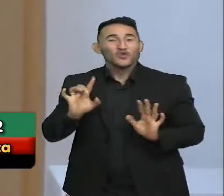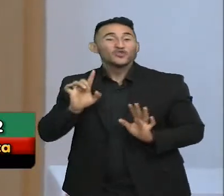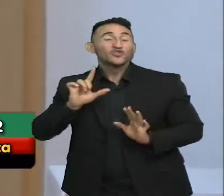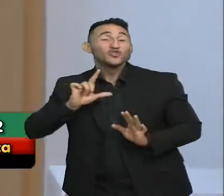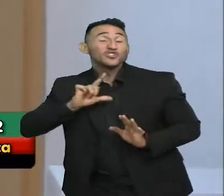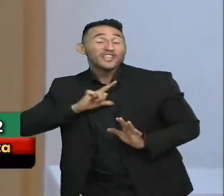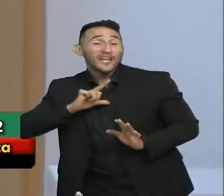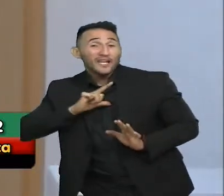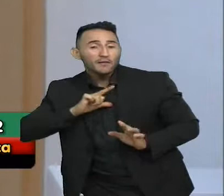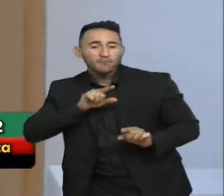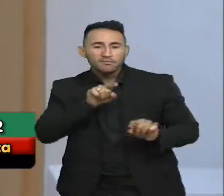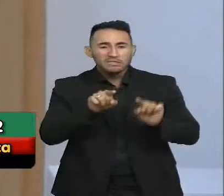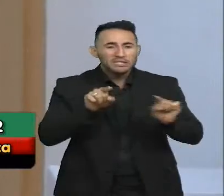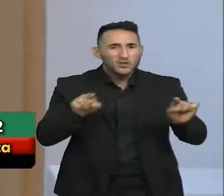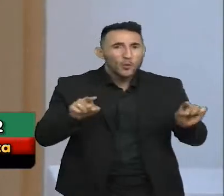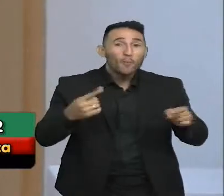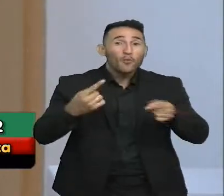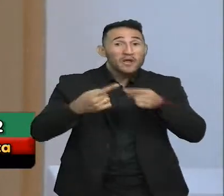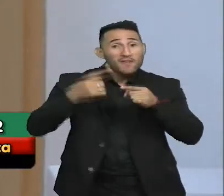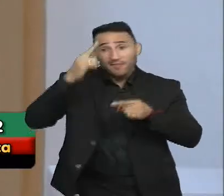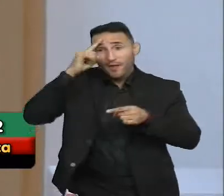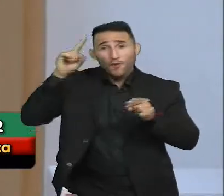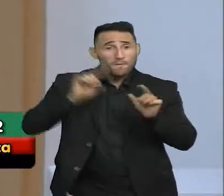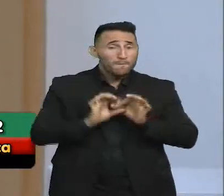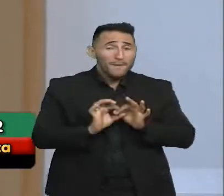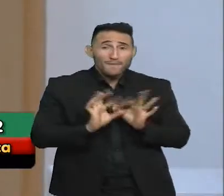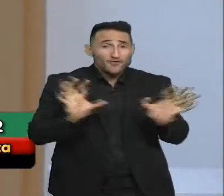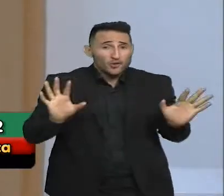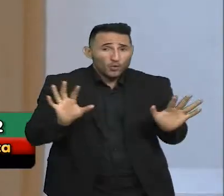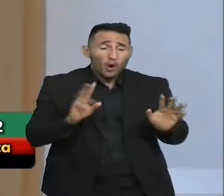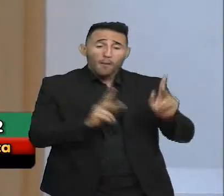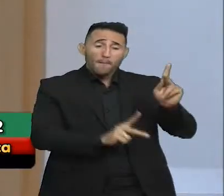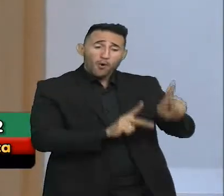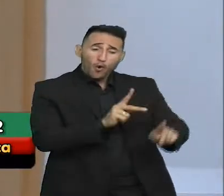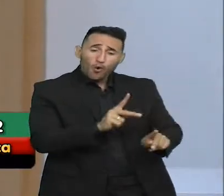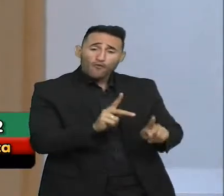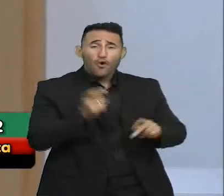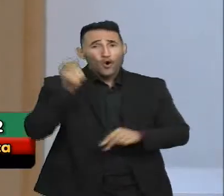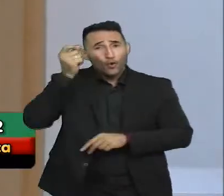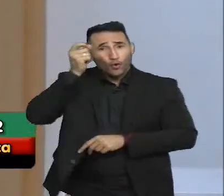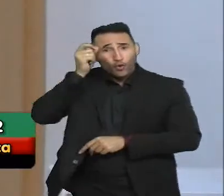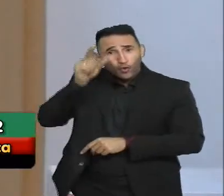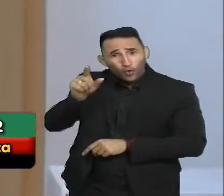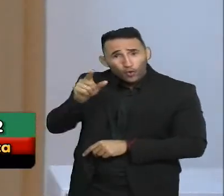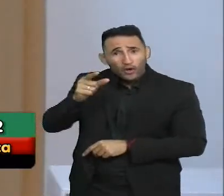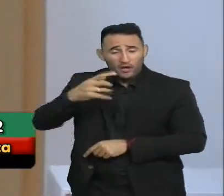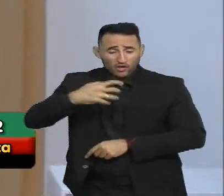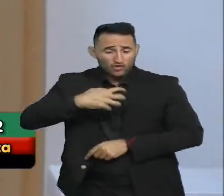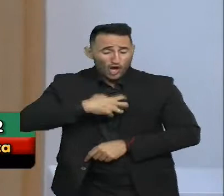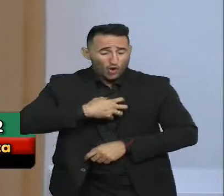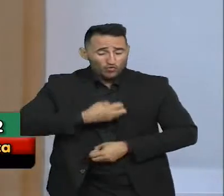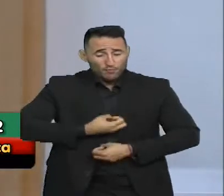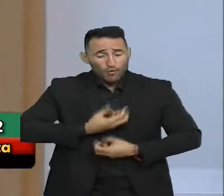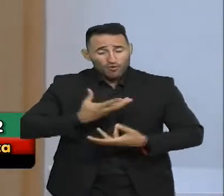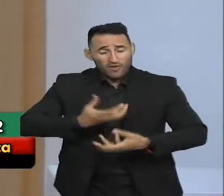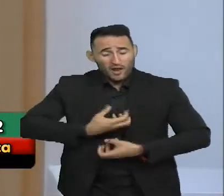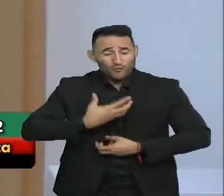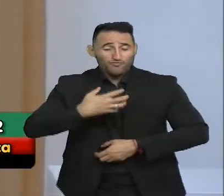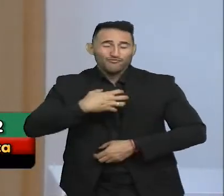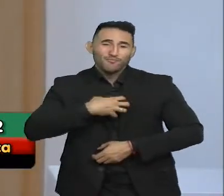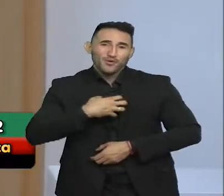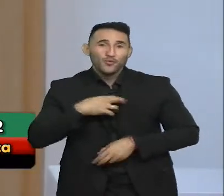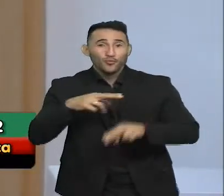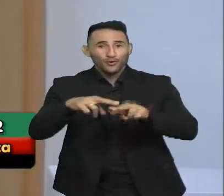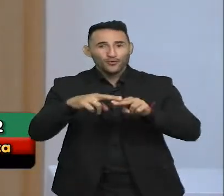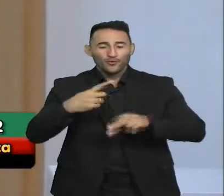ele permite. Se tem diversidade, é porque ele permitiu. Cada povo, cada cultura, né? Cada um manifestar o seu sentimento. E eu acho que é esse respeito que a gente